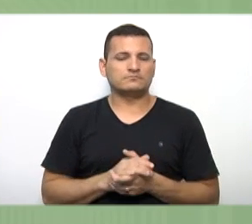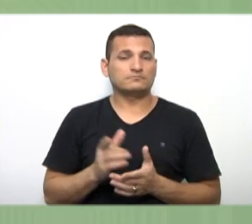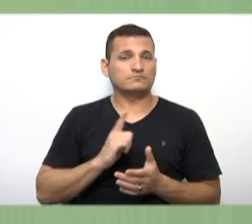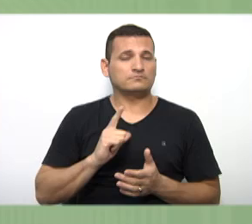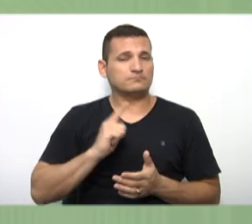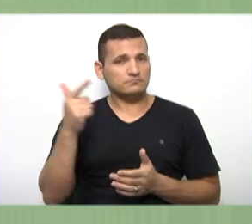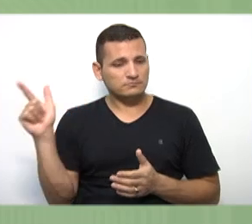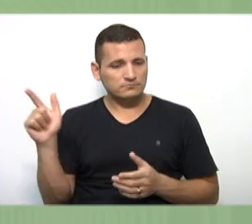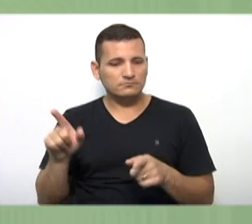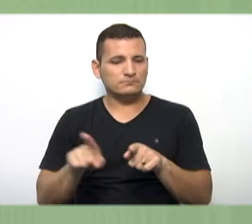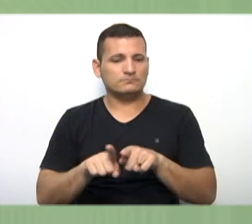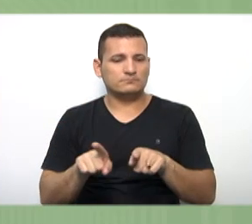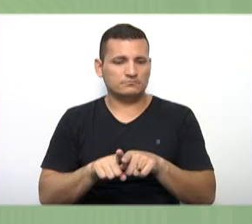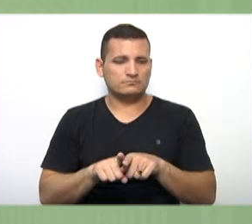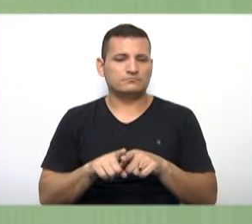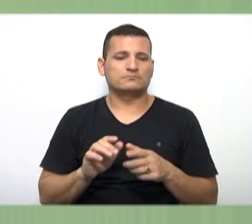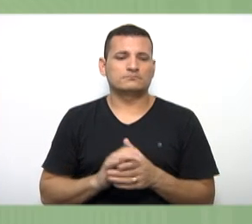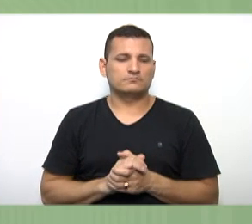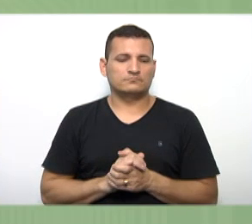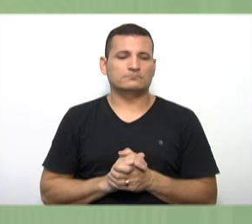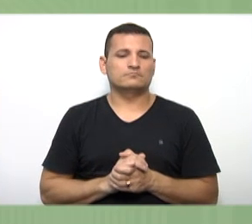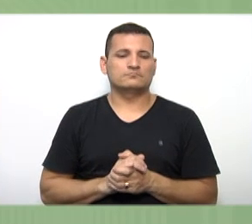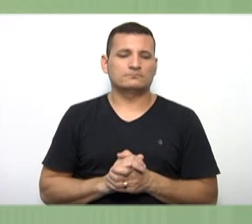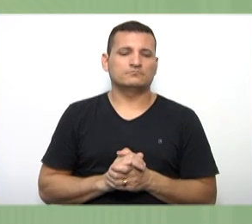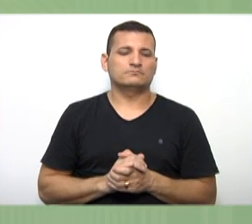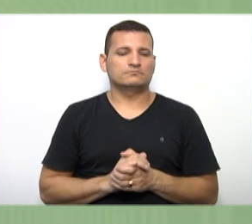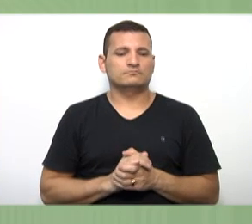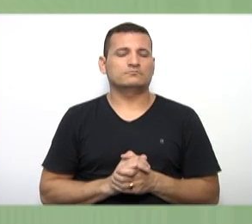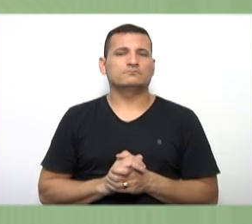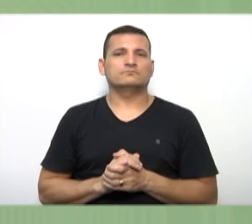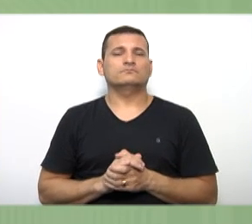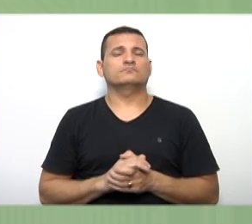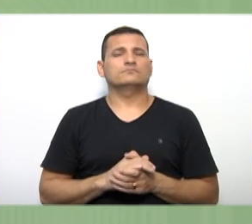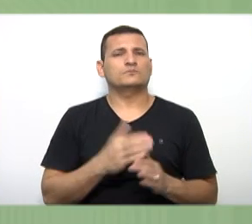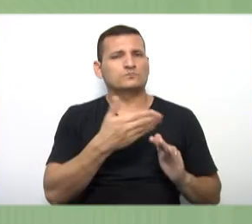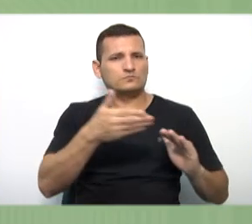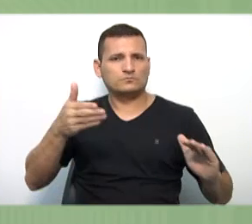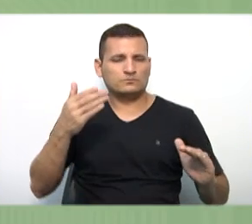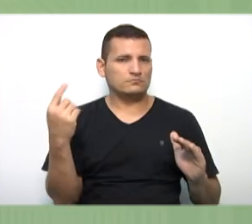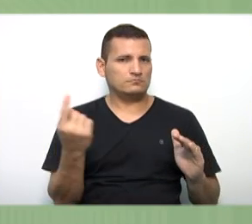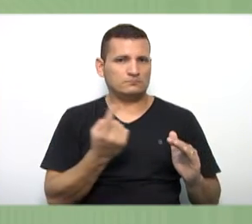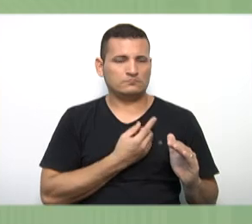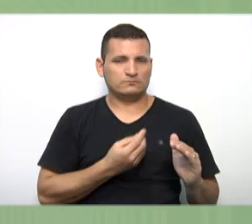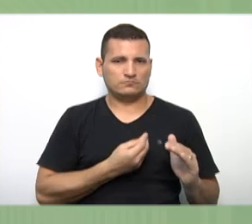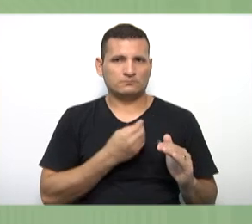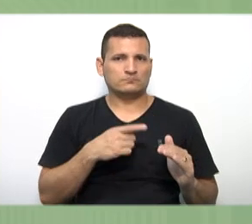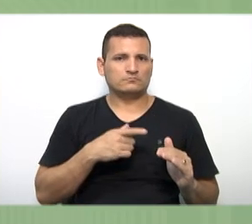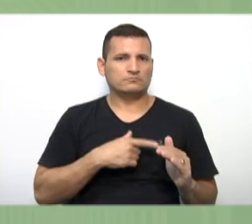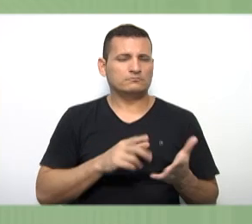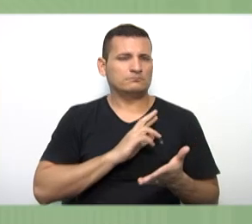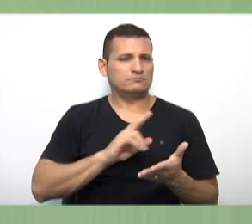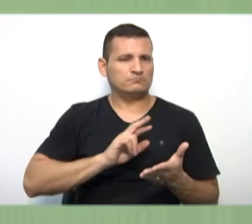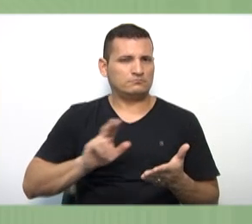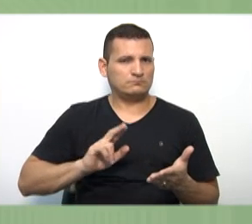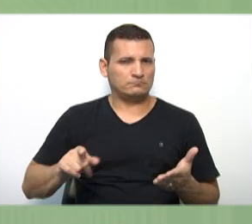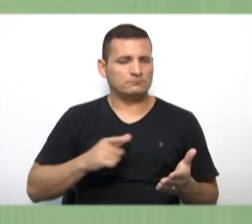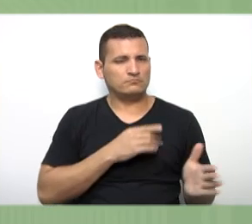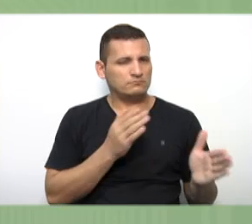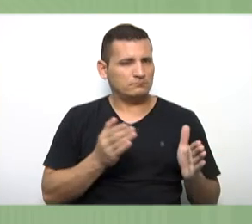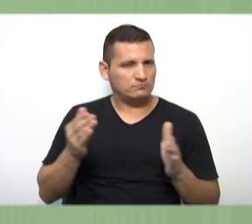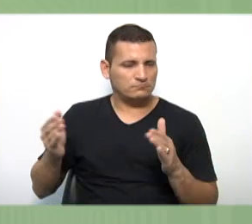estágio, nós vamos passar durante a nossa vida por vários estágios, vai decorrer do